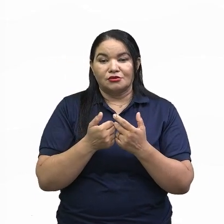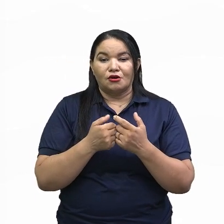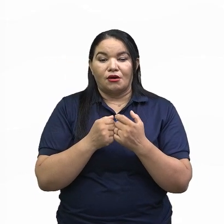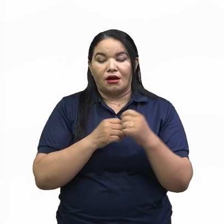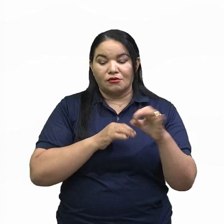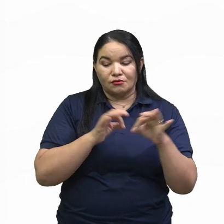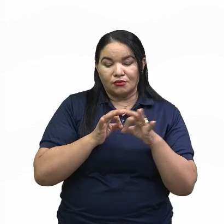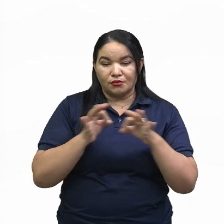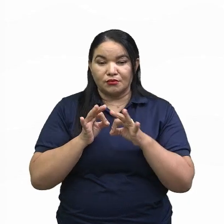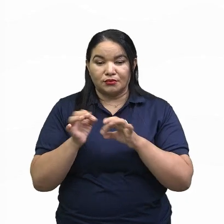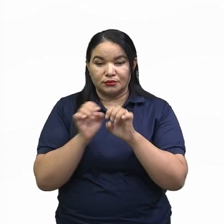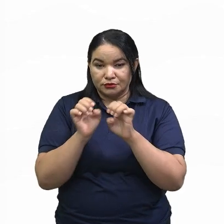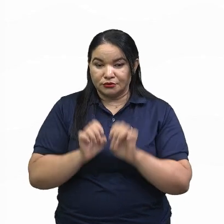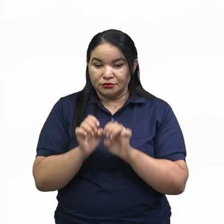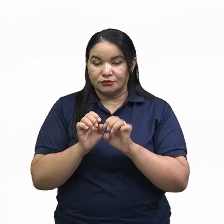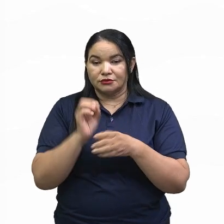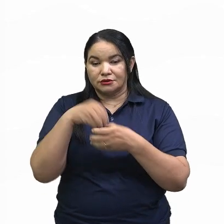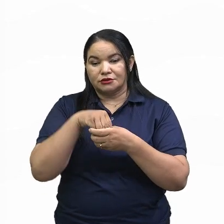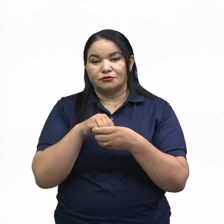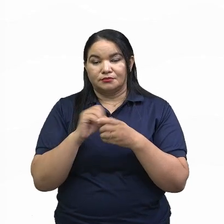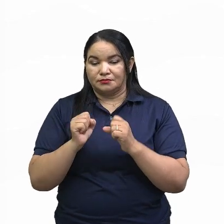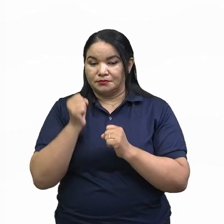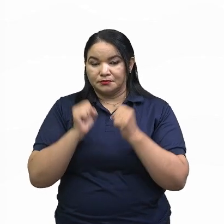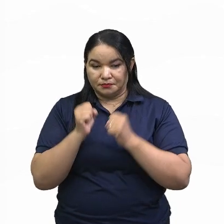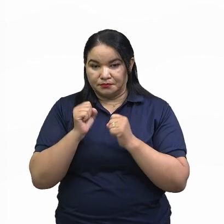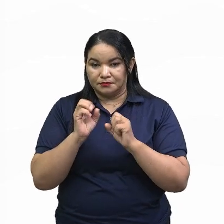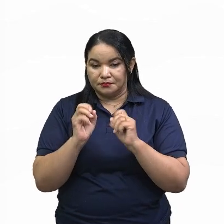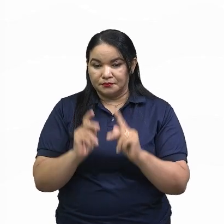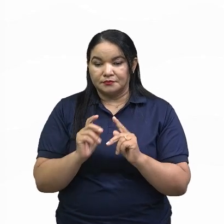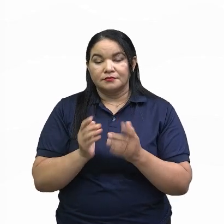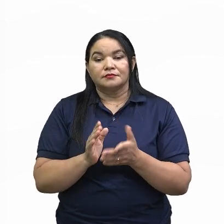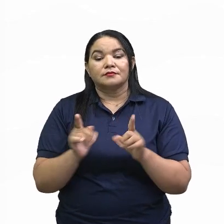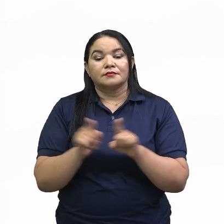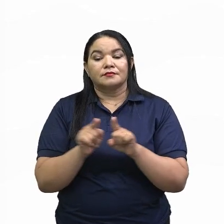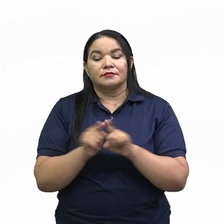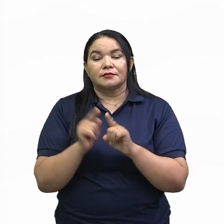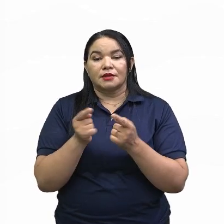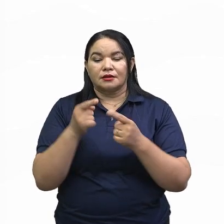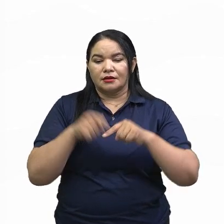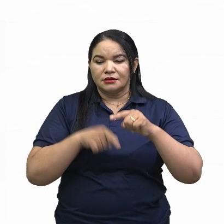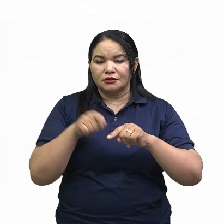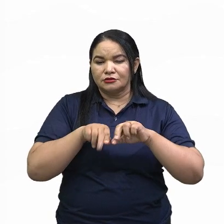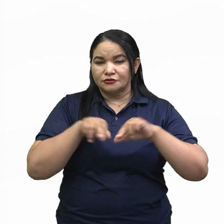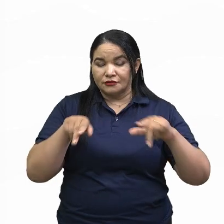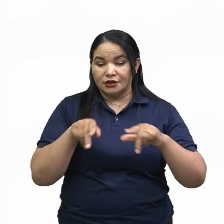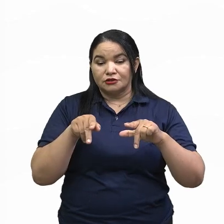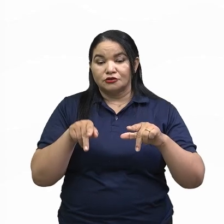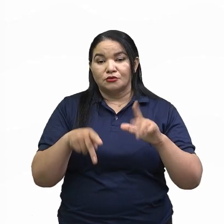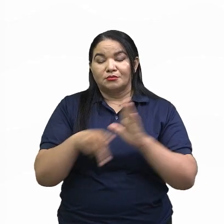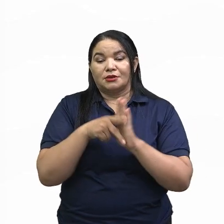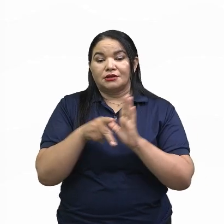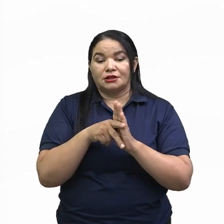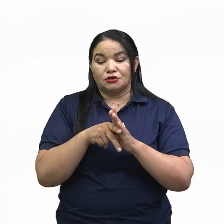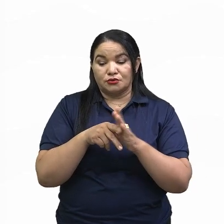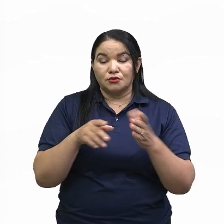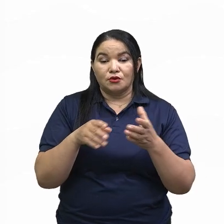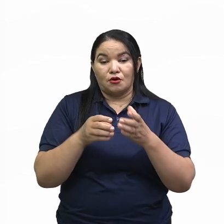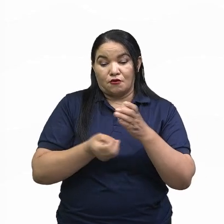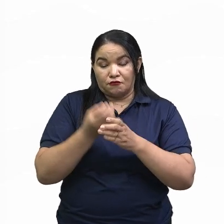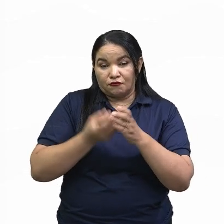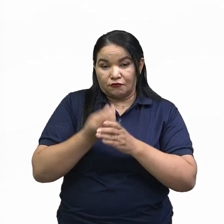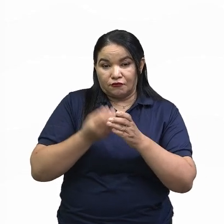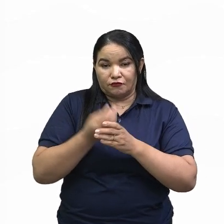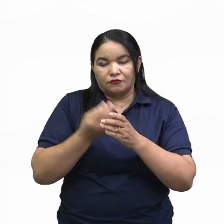estruturas que integram as usinas hidrelétricas, mais precisamente os equipamentos que ficam na casa de força, as turbinas e o